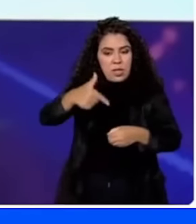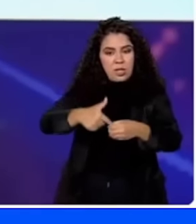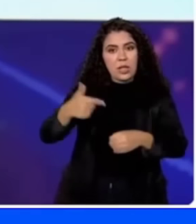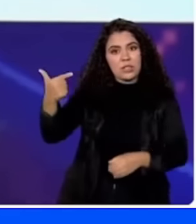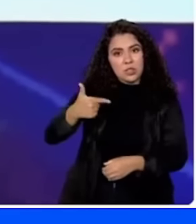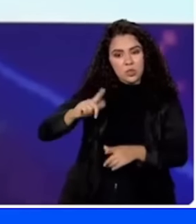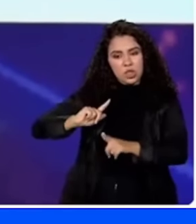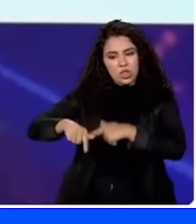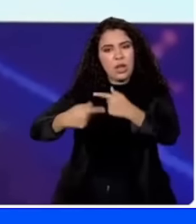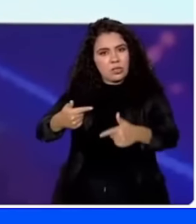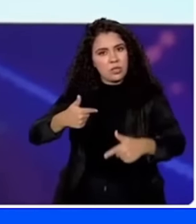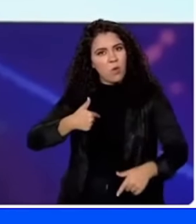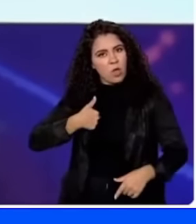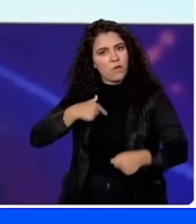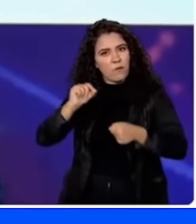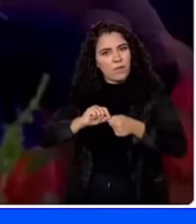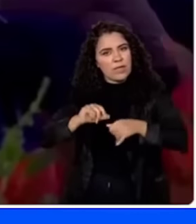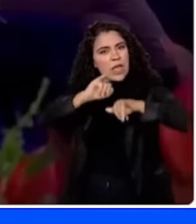fazer.